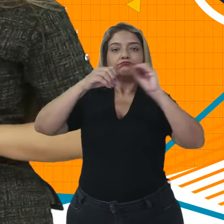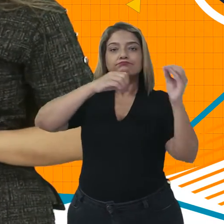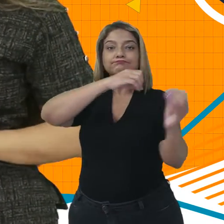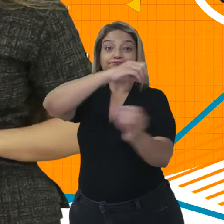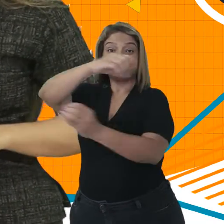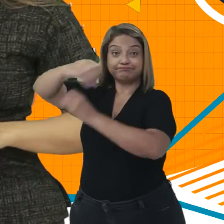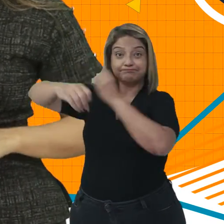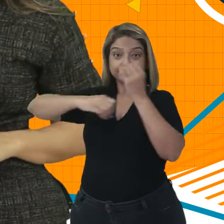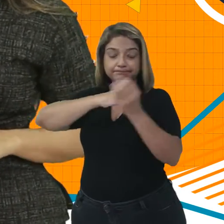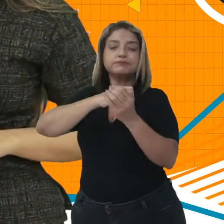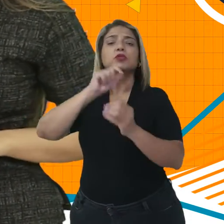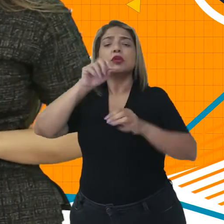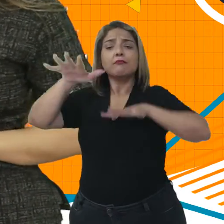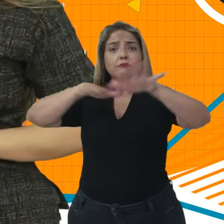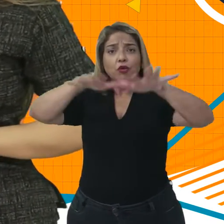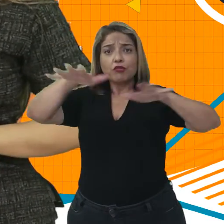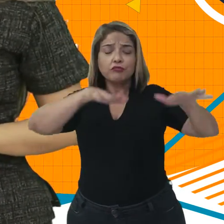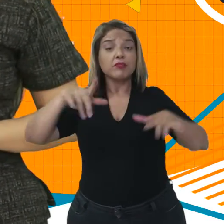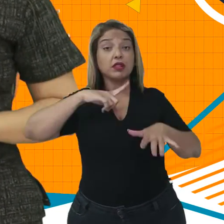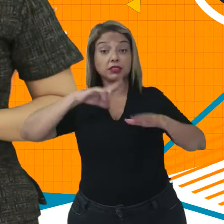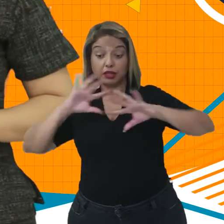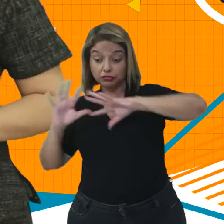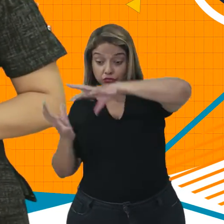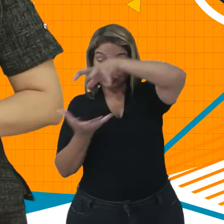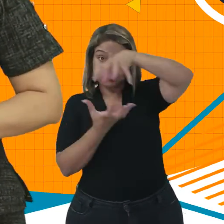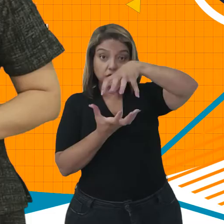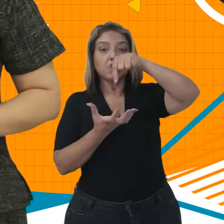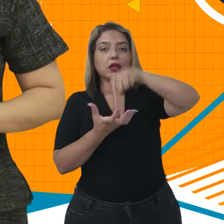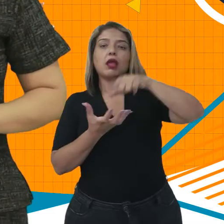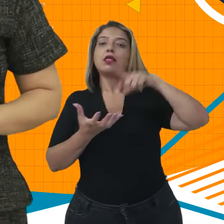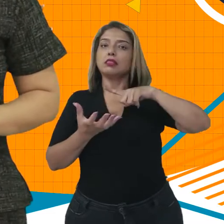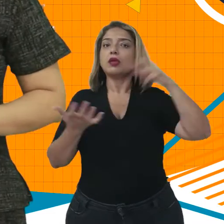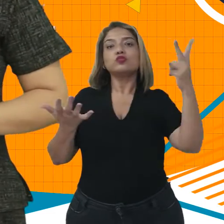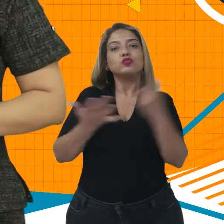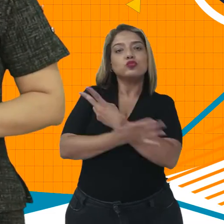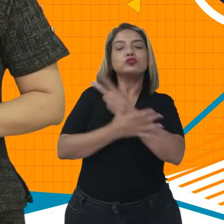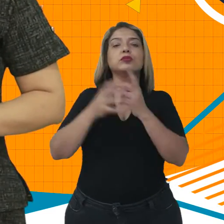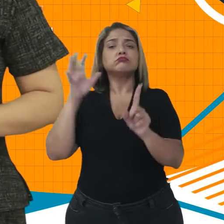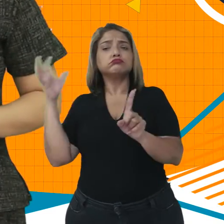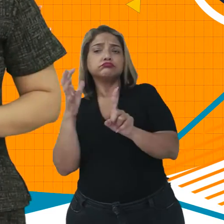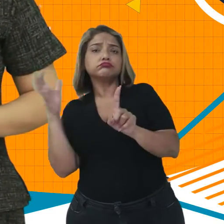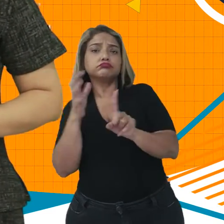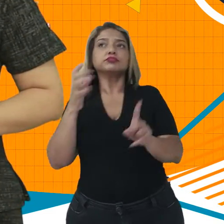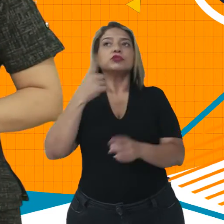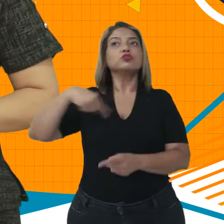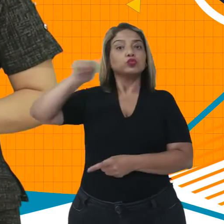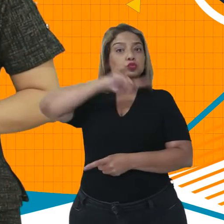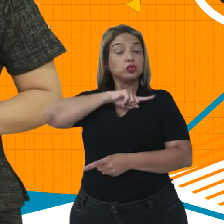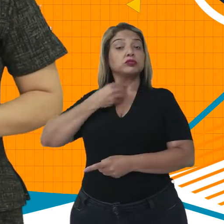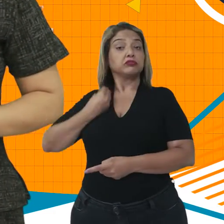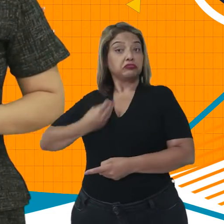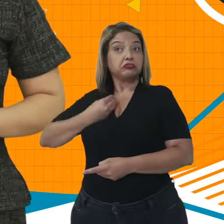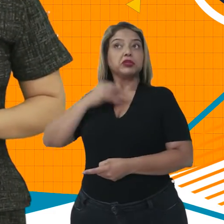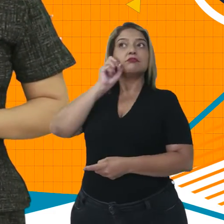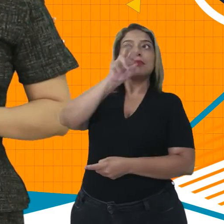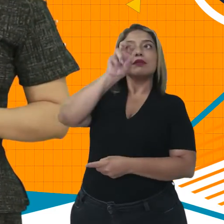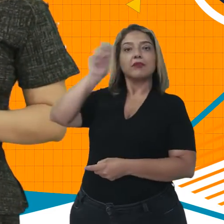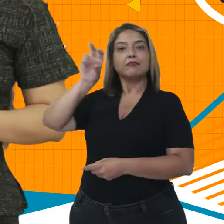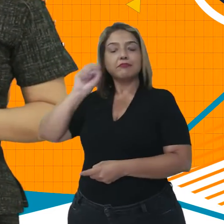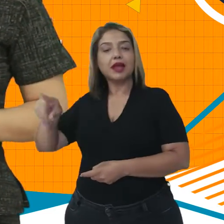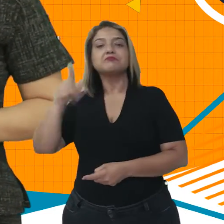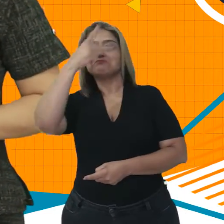E os movimentos realizados pela Terra geram consequências que são perceptíveis por nós,